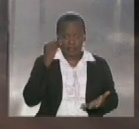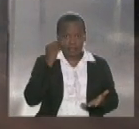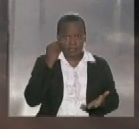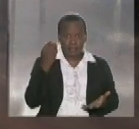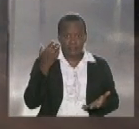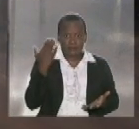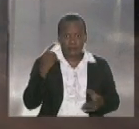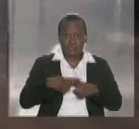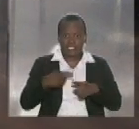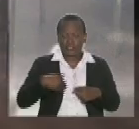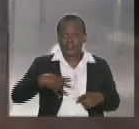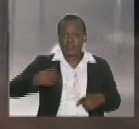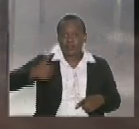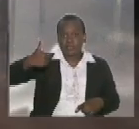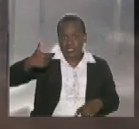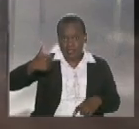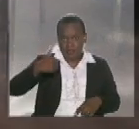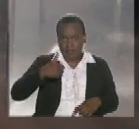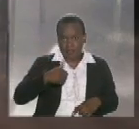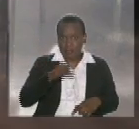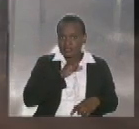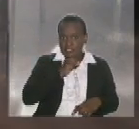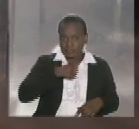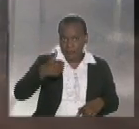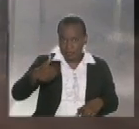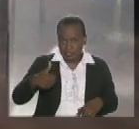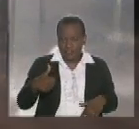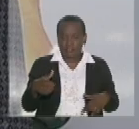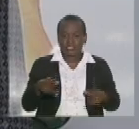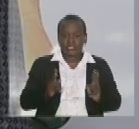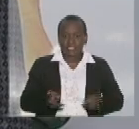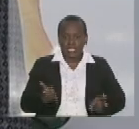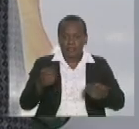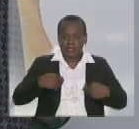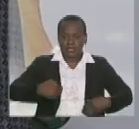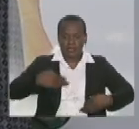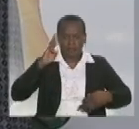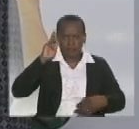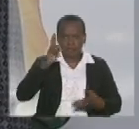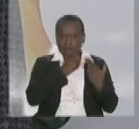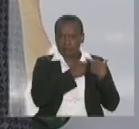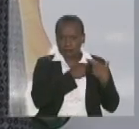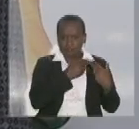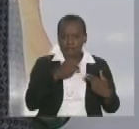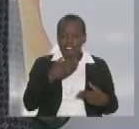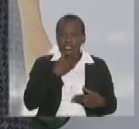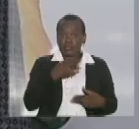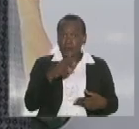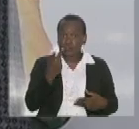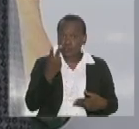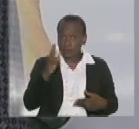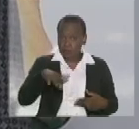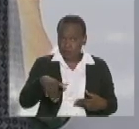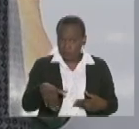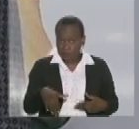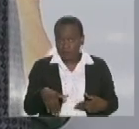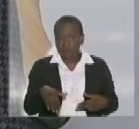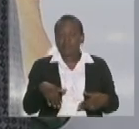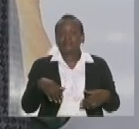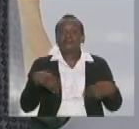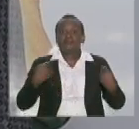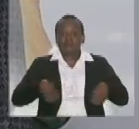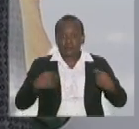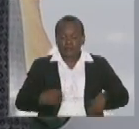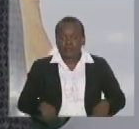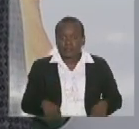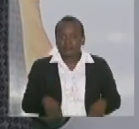minha experiência foi por ser filha mais velha, né? Eu acho que eu sempre tive que ter uma responsabilidade sobre os meus 2 irmãos mais